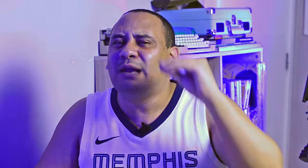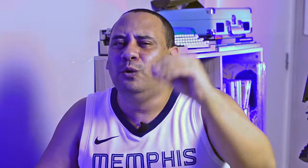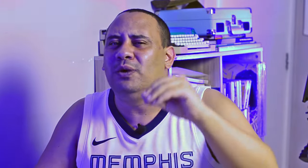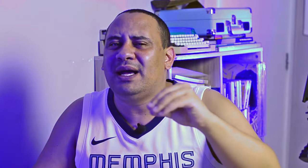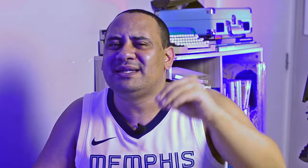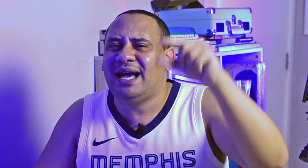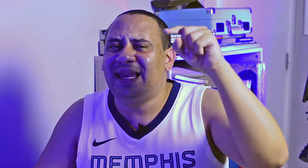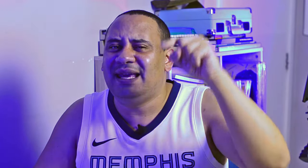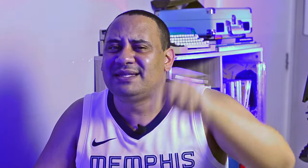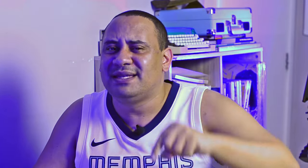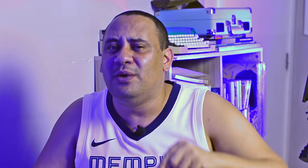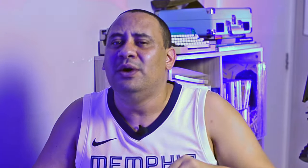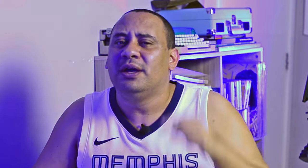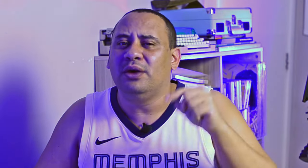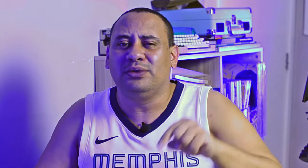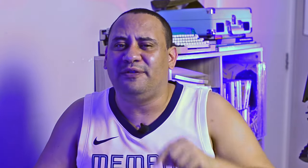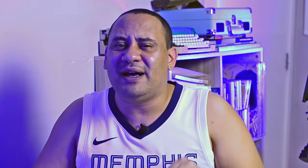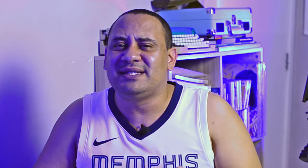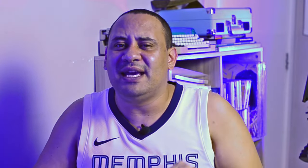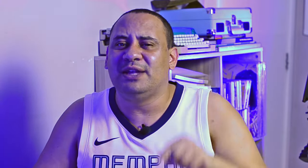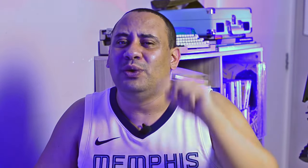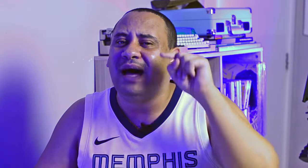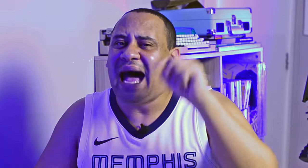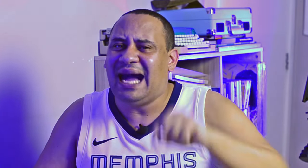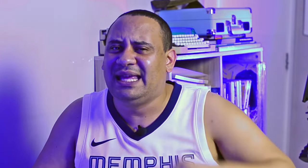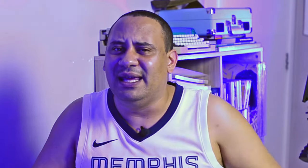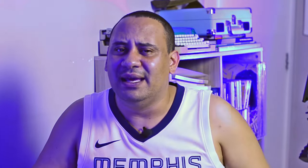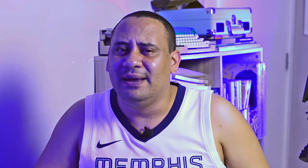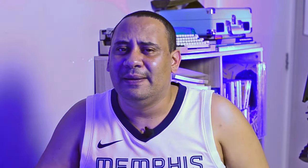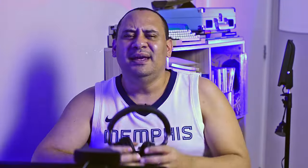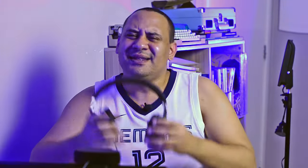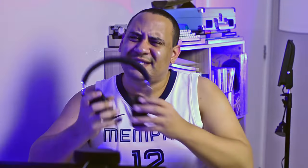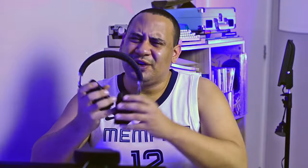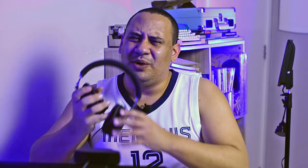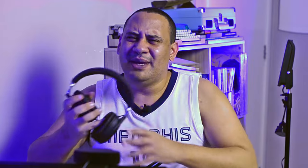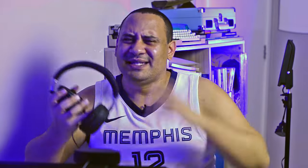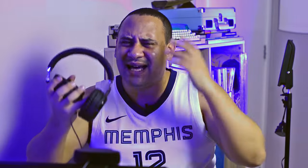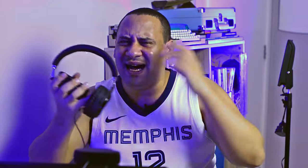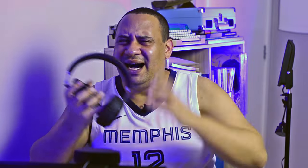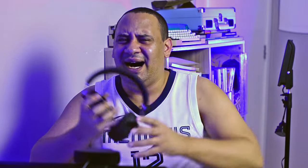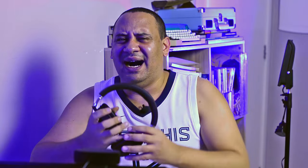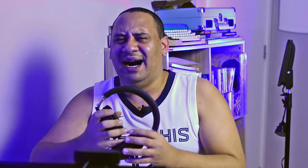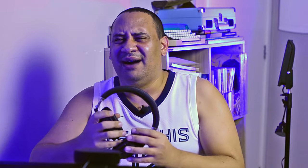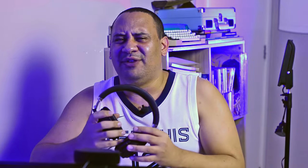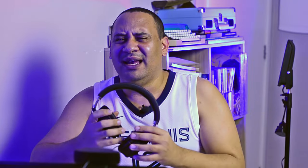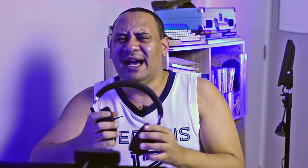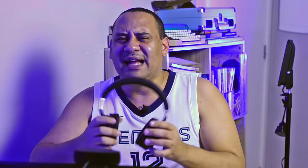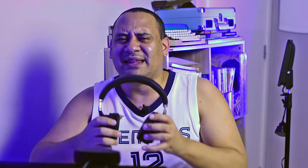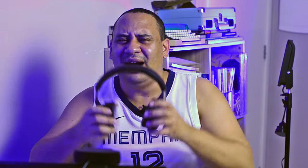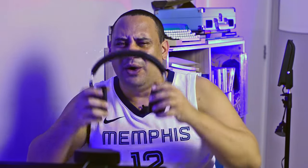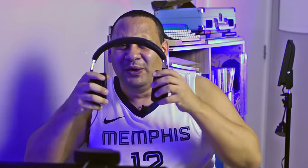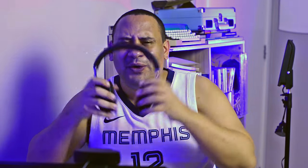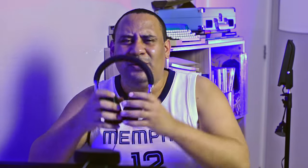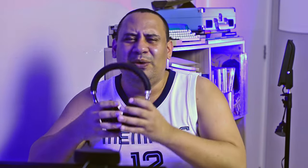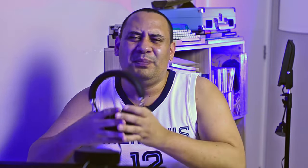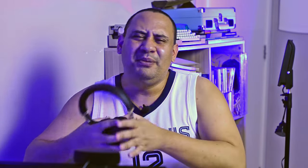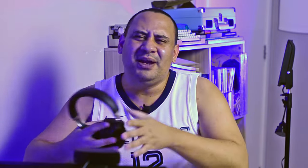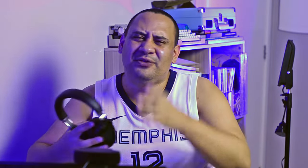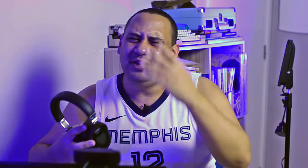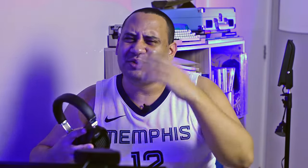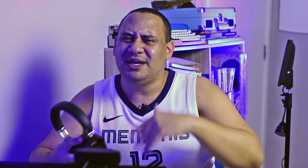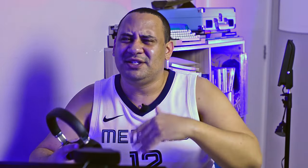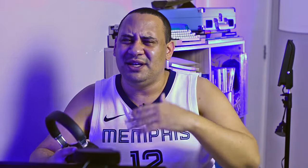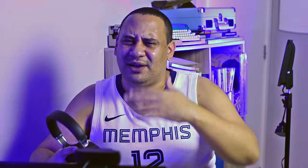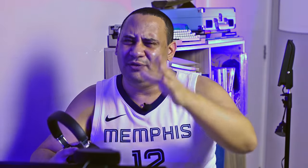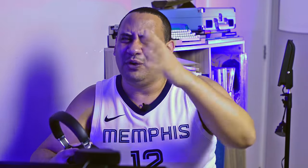análises malucas da eleição que eu tô fazendo aqui. E antes de começar a avaliar tal, o